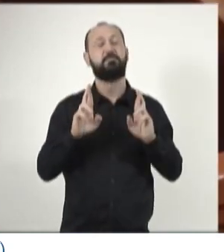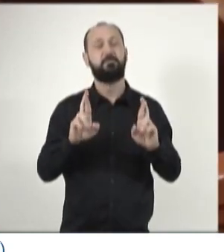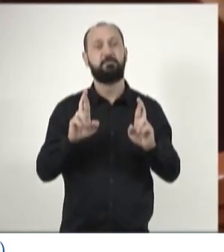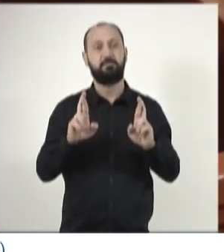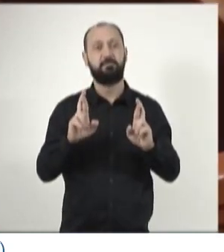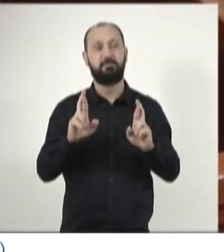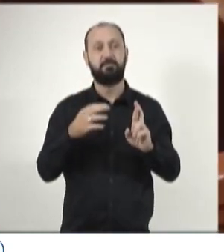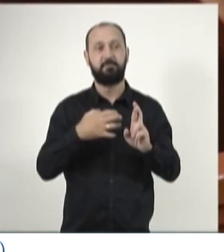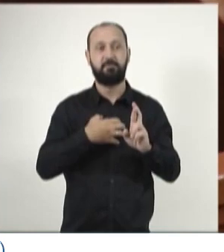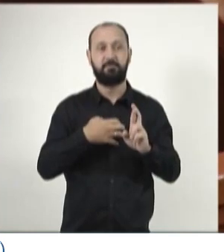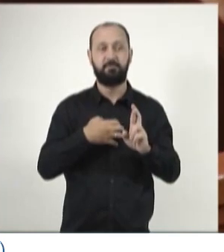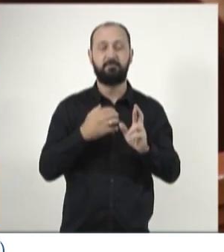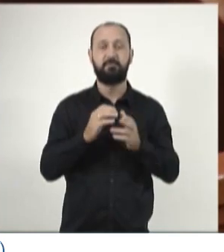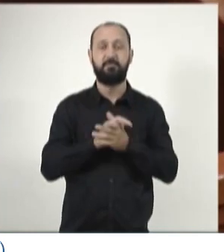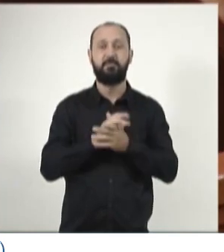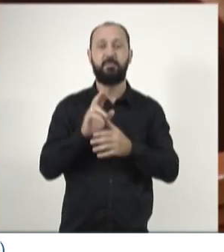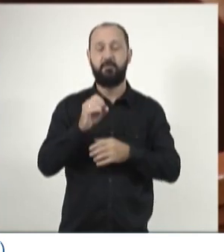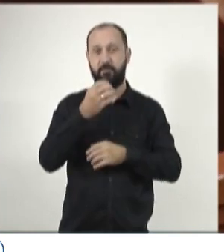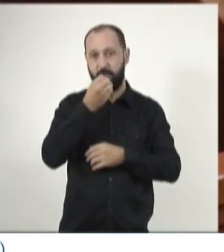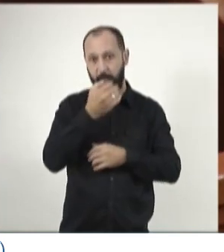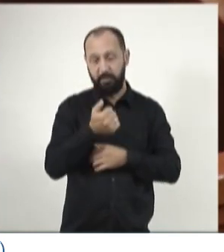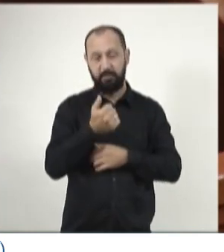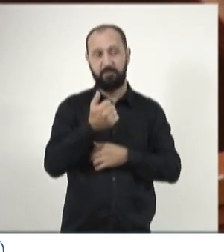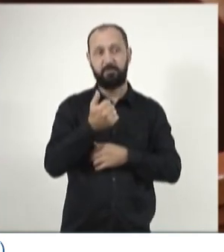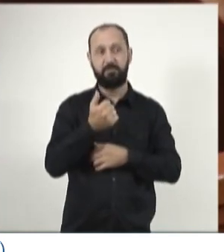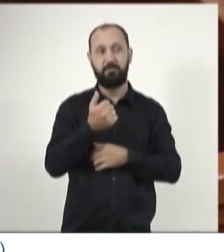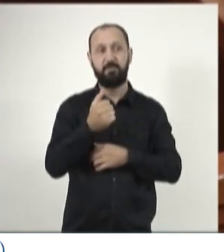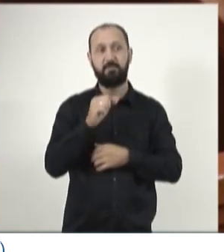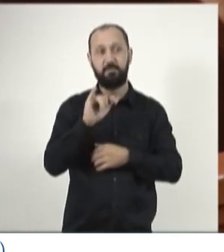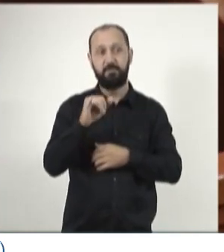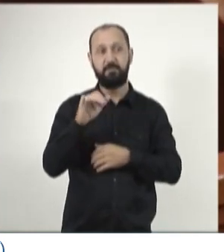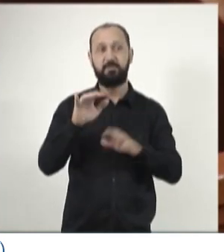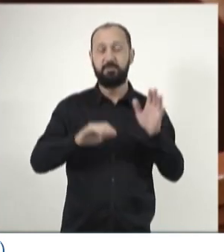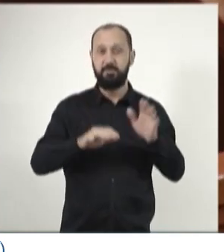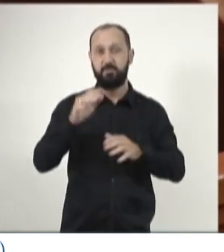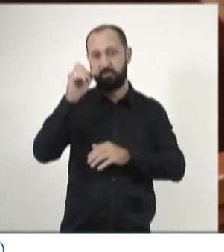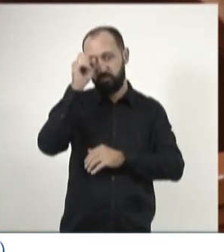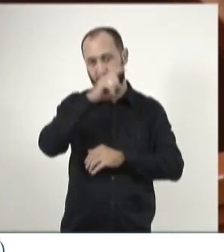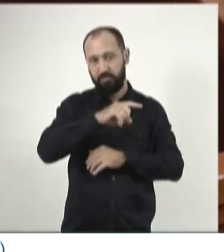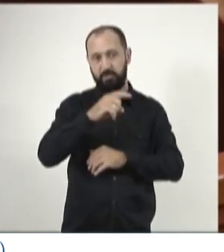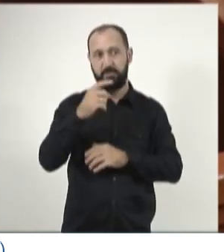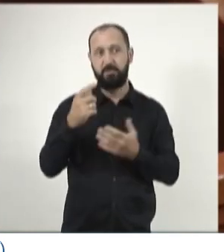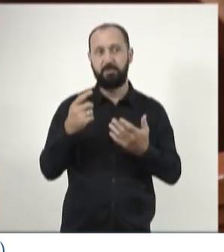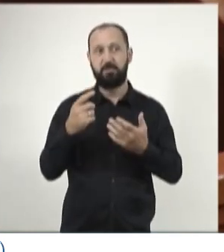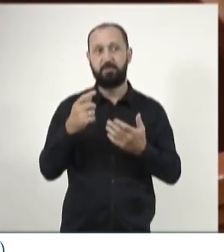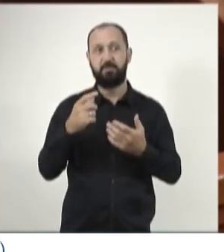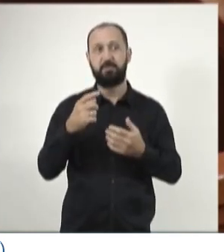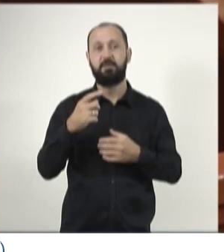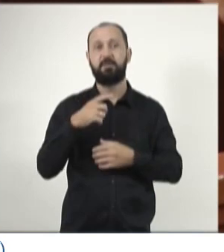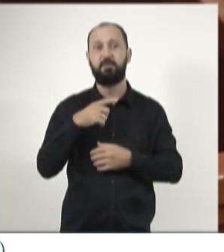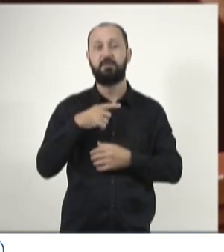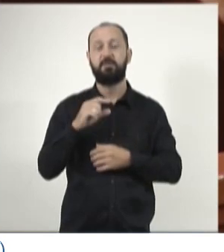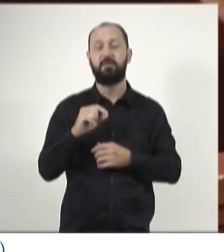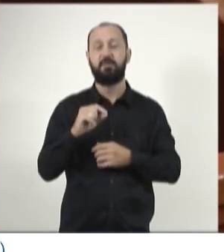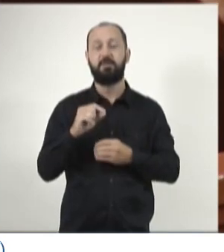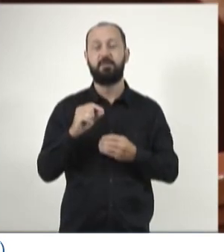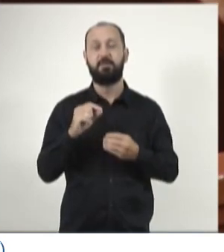o que eu sempre acredito. Ela vai ficar bem e que por mais que seja difícil, que por mais que tenha que